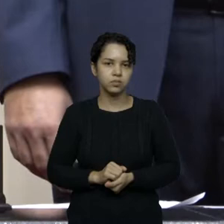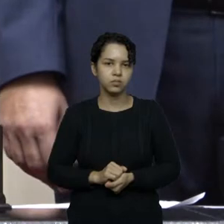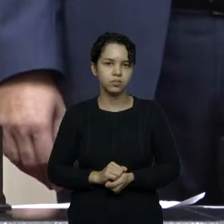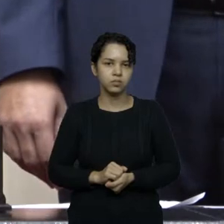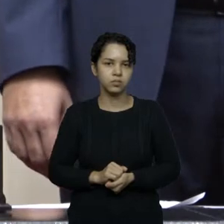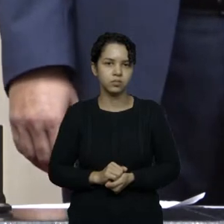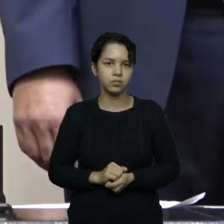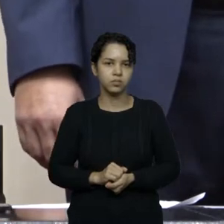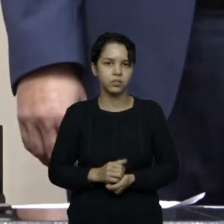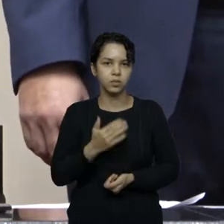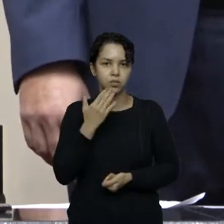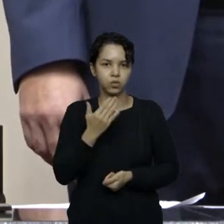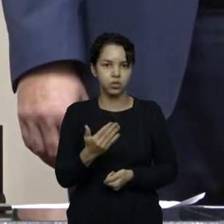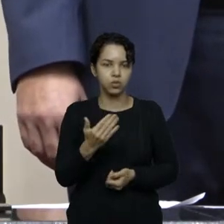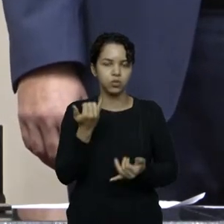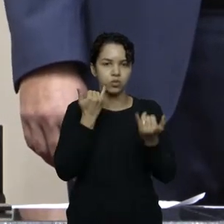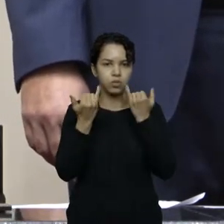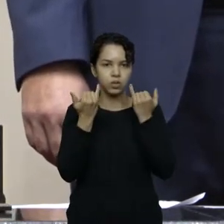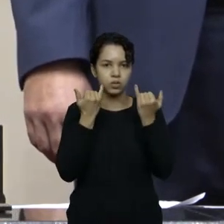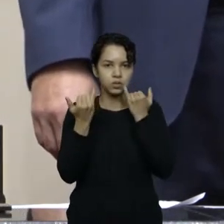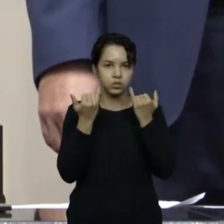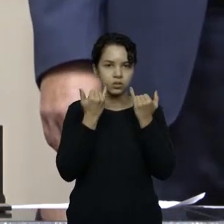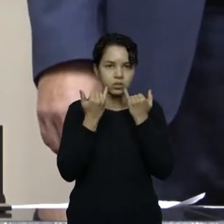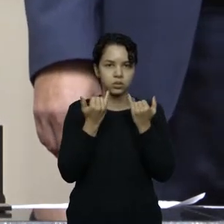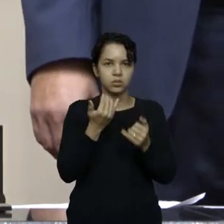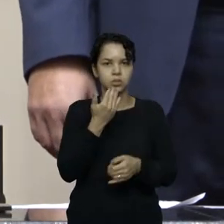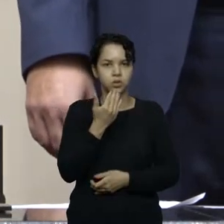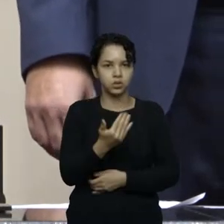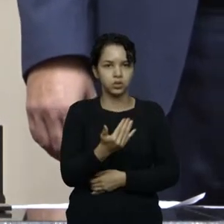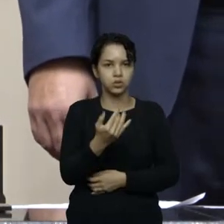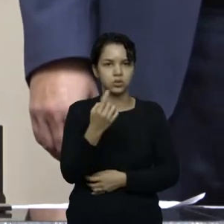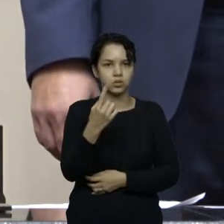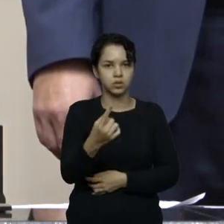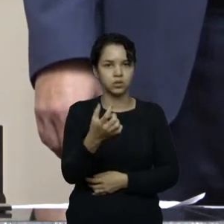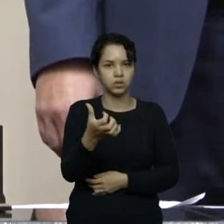o pedido de informação pedido de informação 167